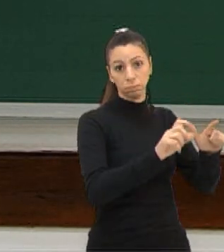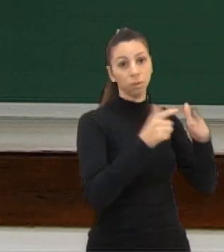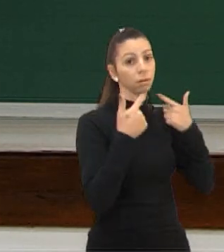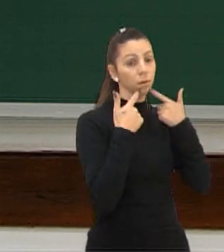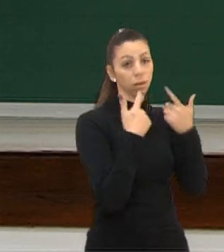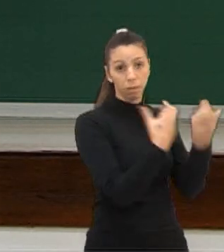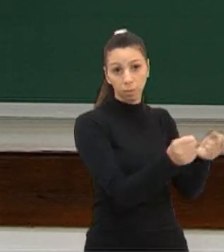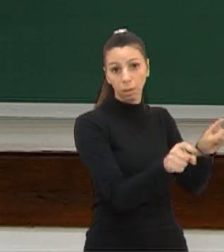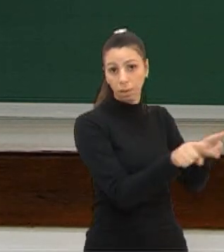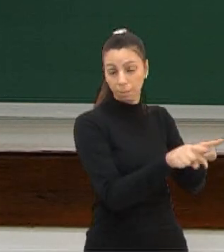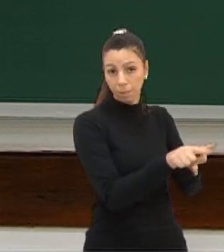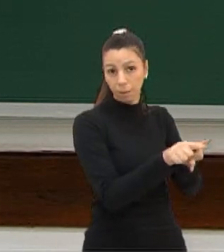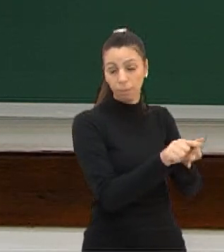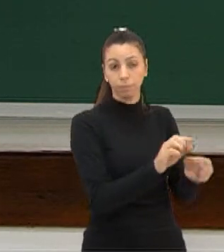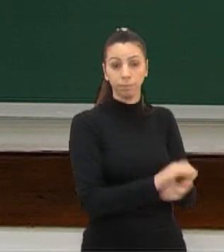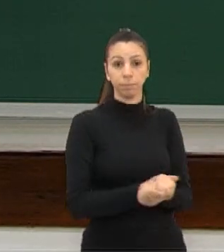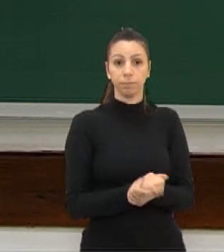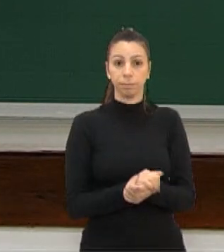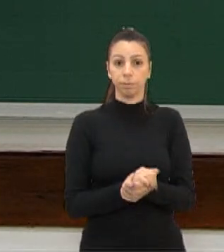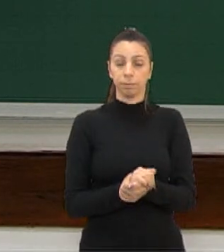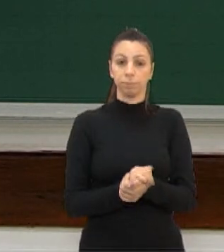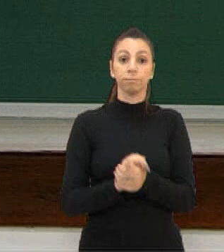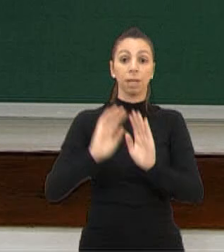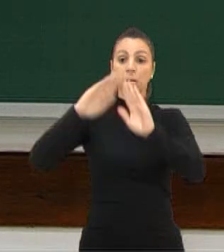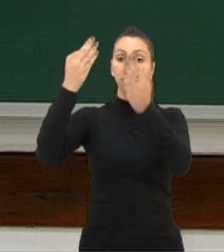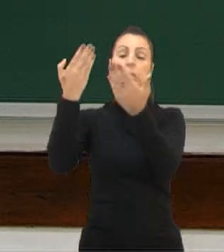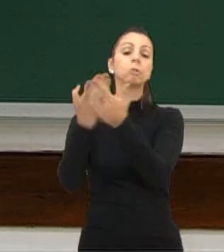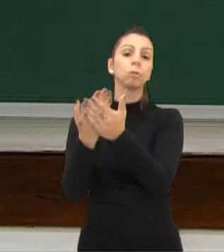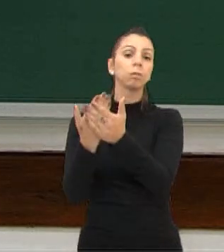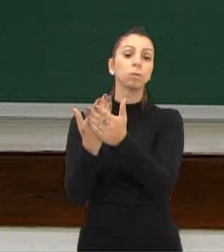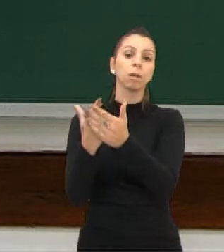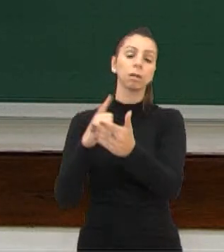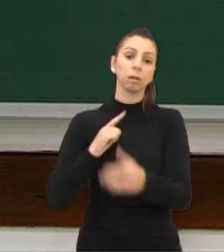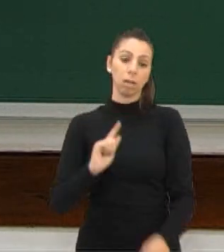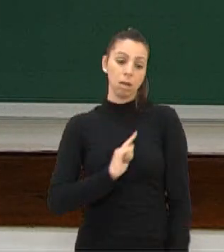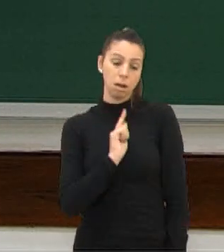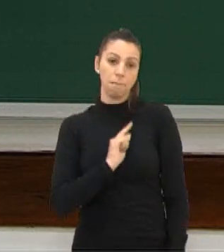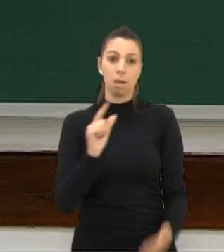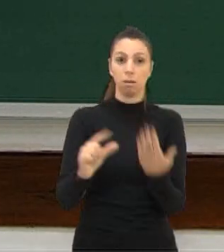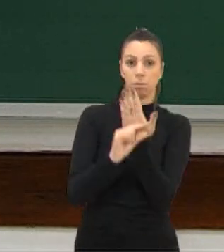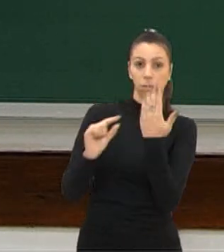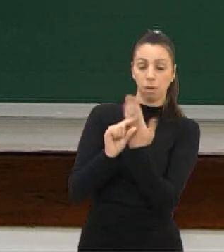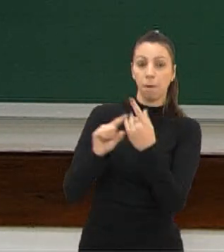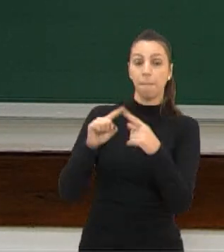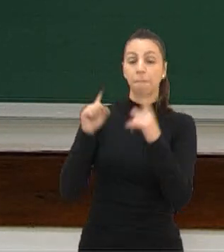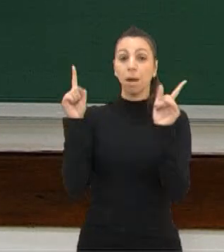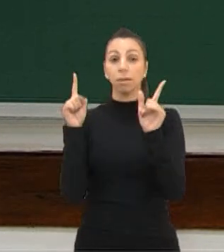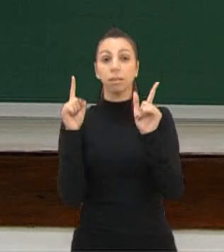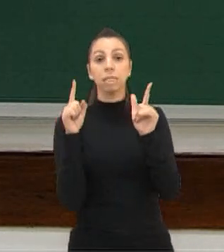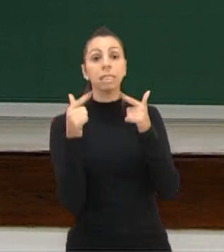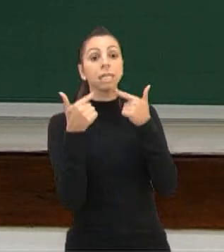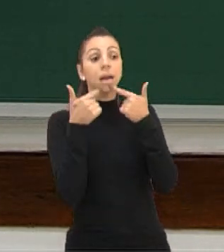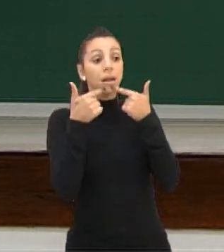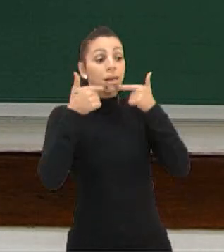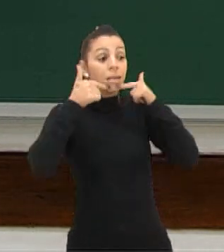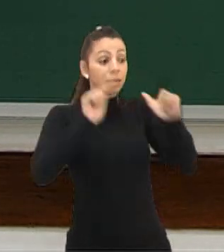né? Na escola você vai ver a gramática, você vai ver, né, os autores, mas a língua mesmo você vai aprender na família,